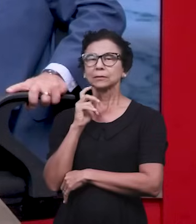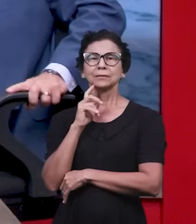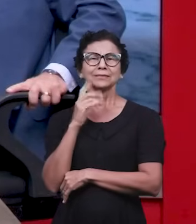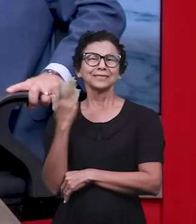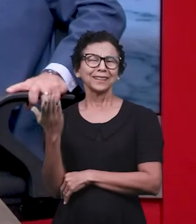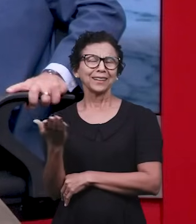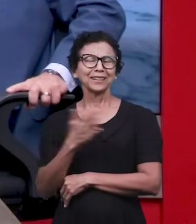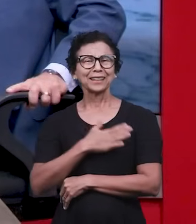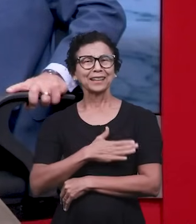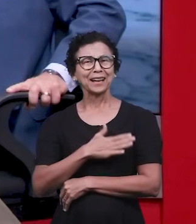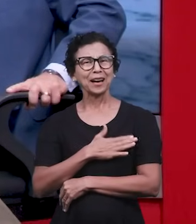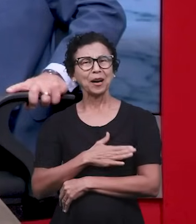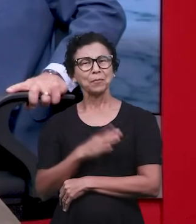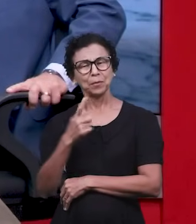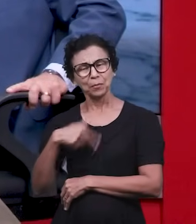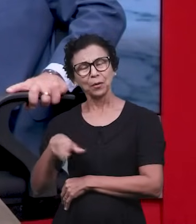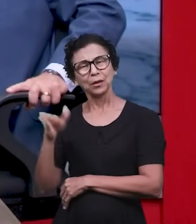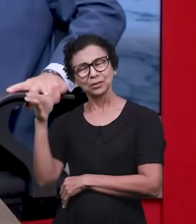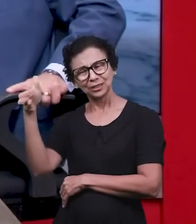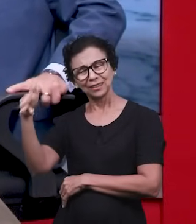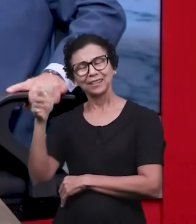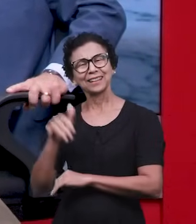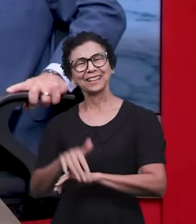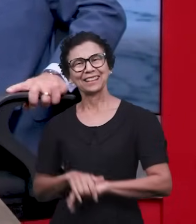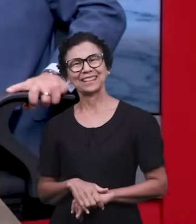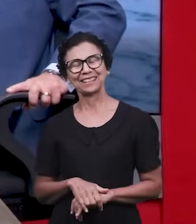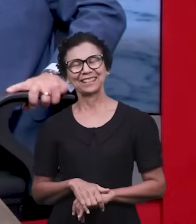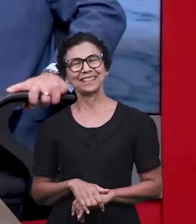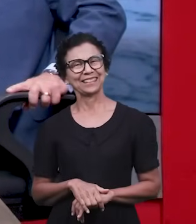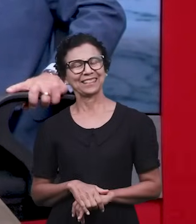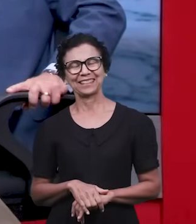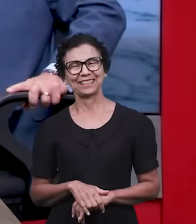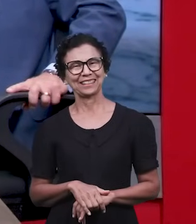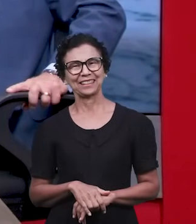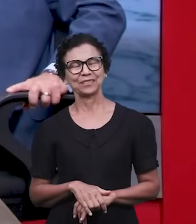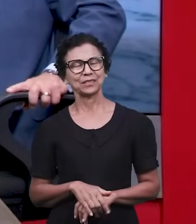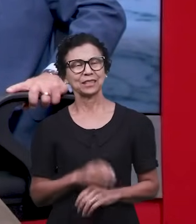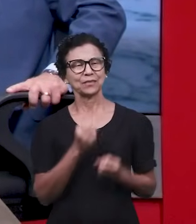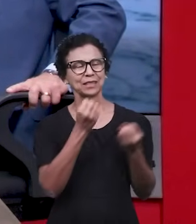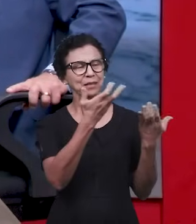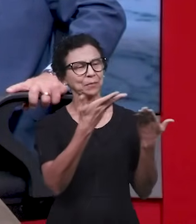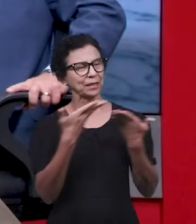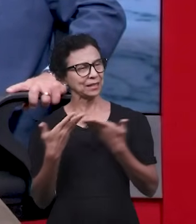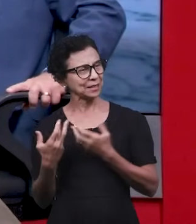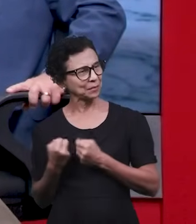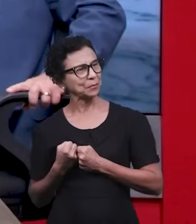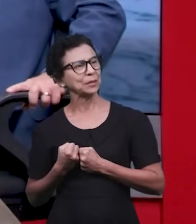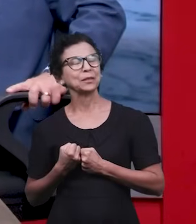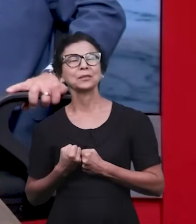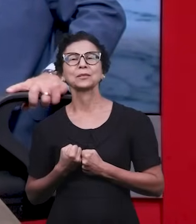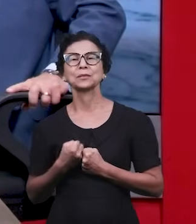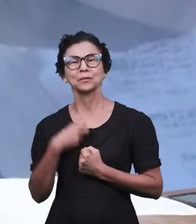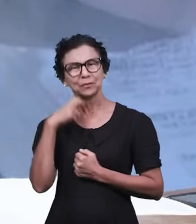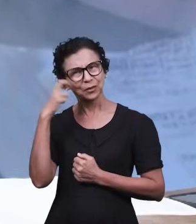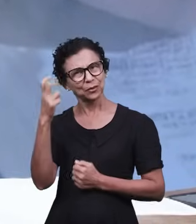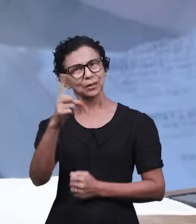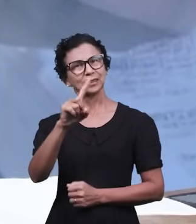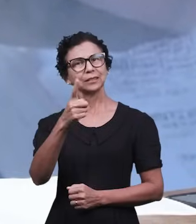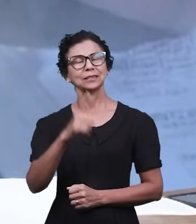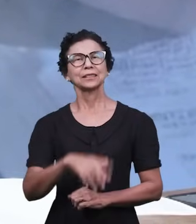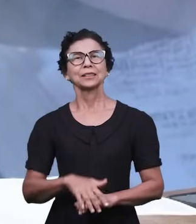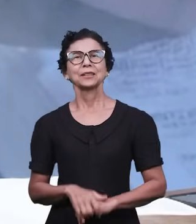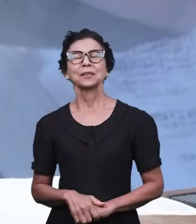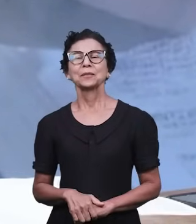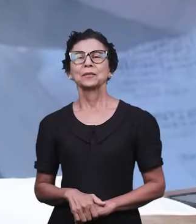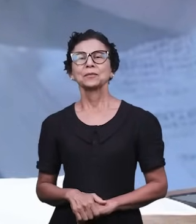começar a frequentar. Ninguém vai impor nenhuma restrição à sua presença, você não fica constrangido de chegar na igreja, vai chegar na igreja, vai começar